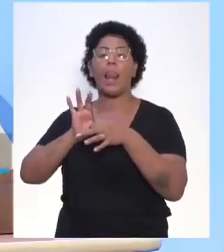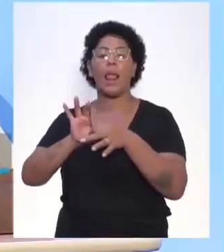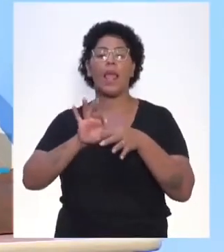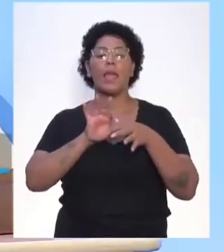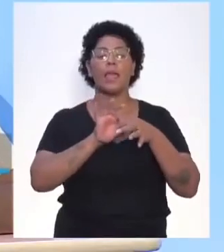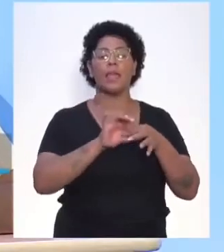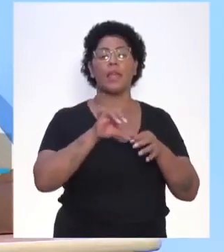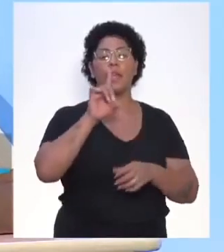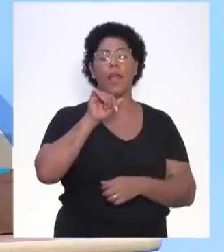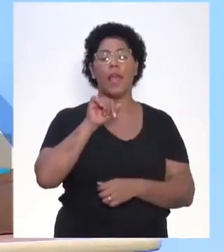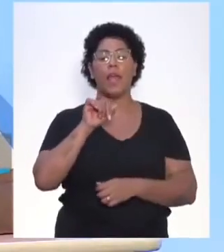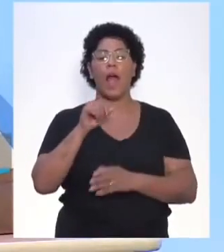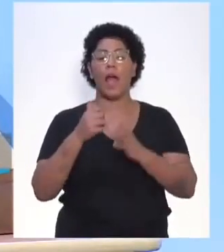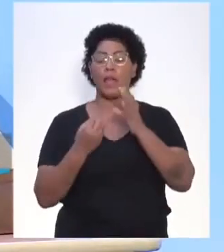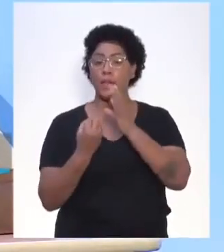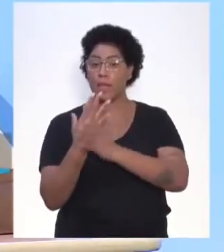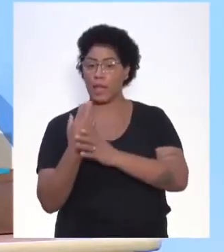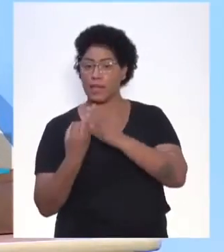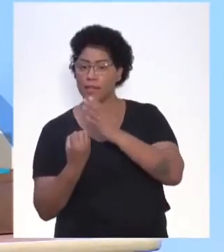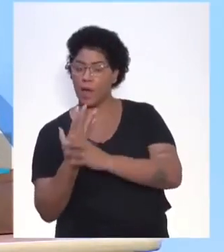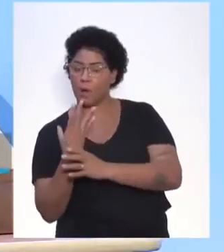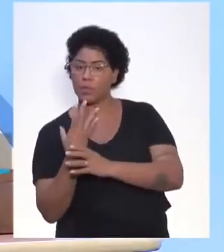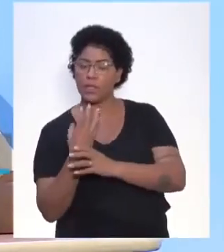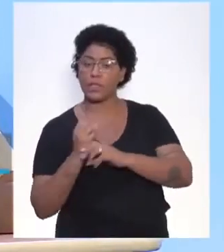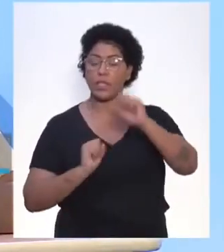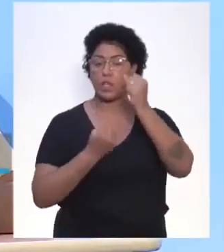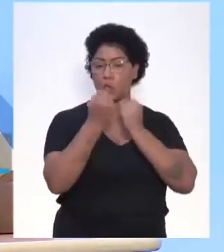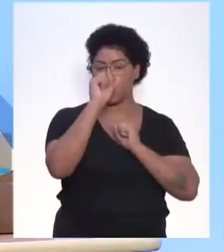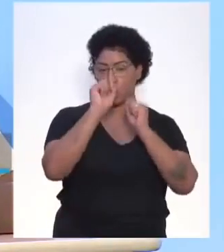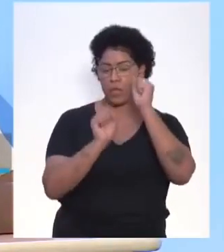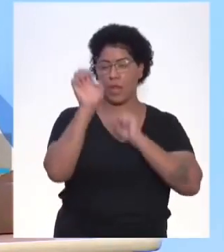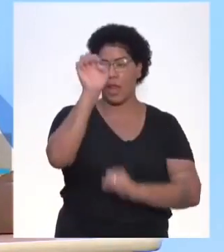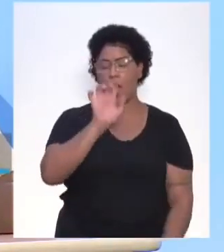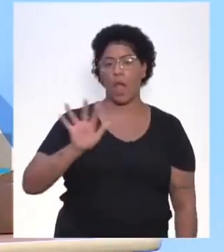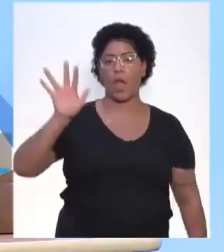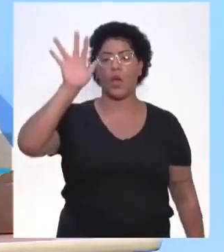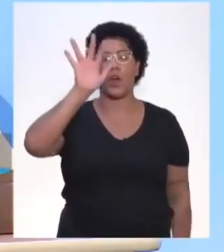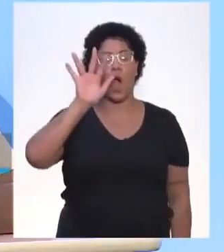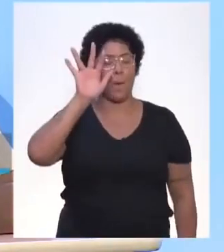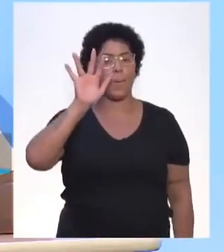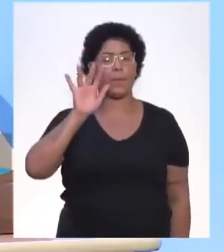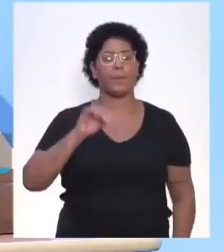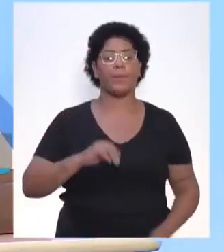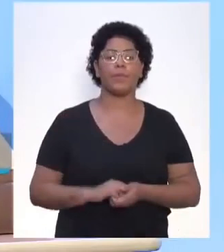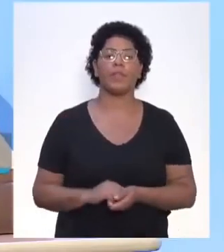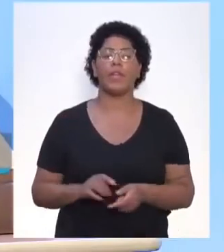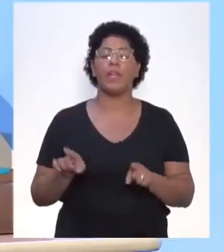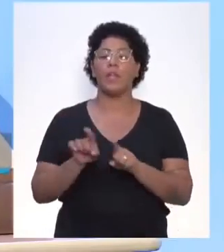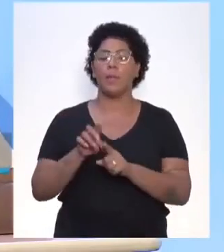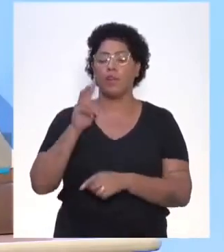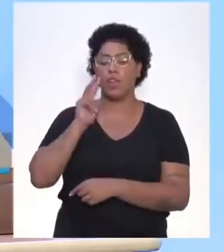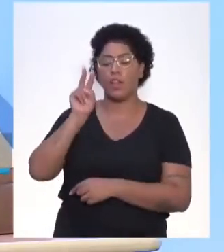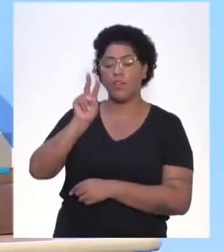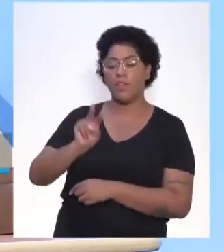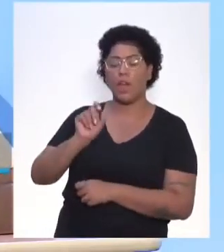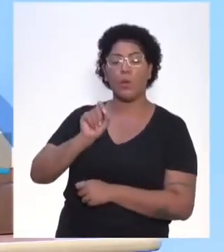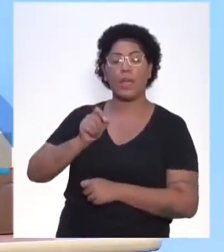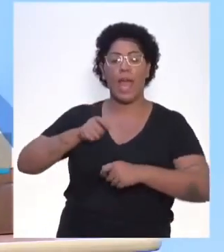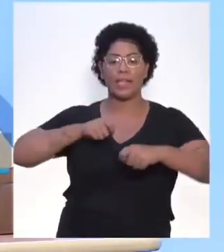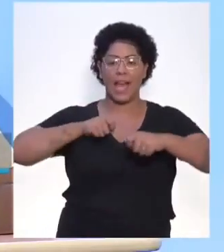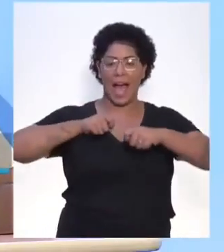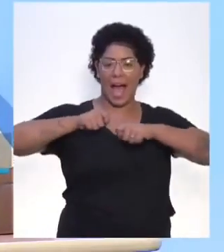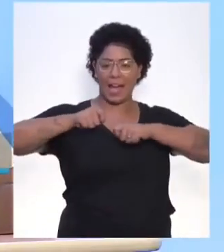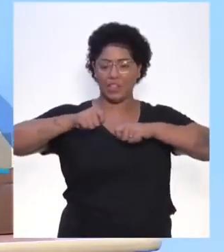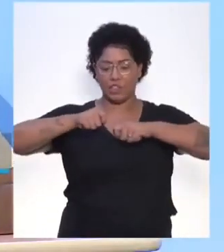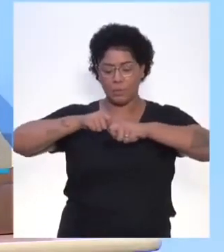do desenvolvimento das indústrias na Europa e o consequente acirramento das concorrências entre essas